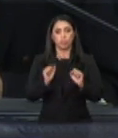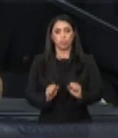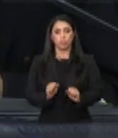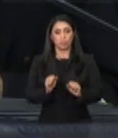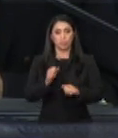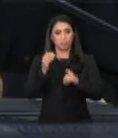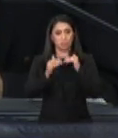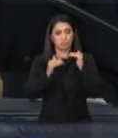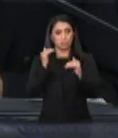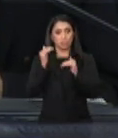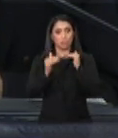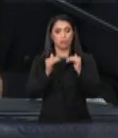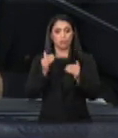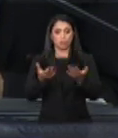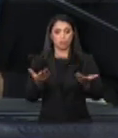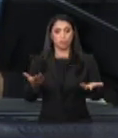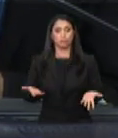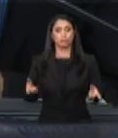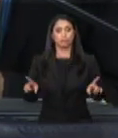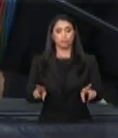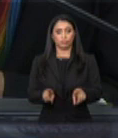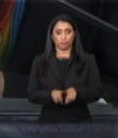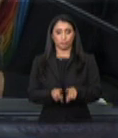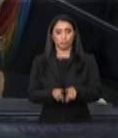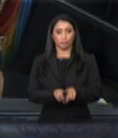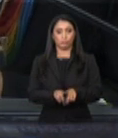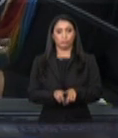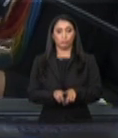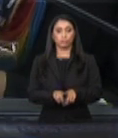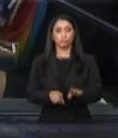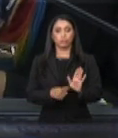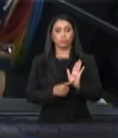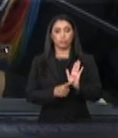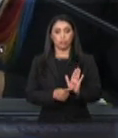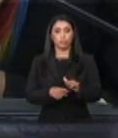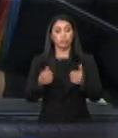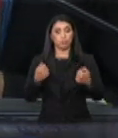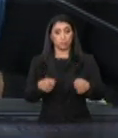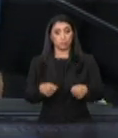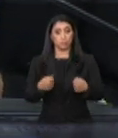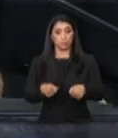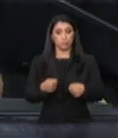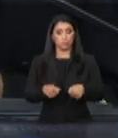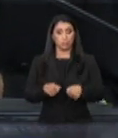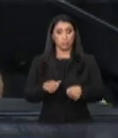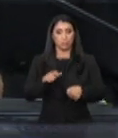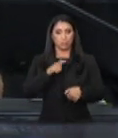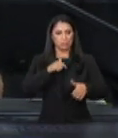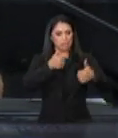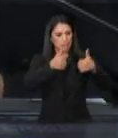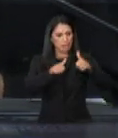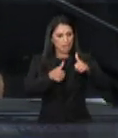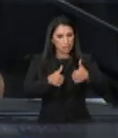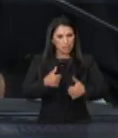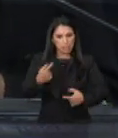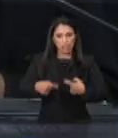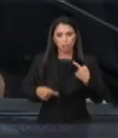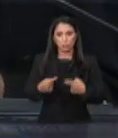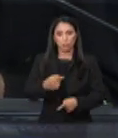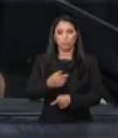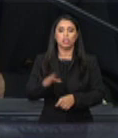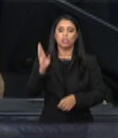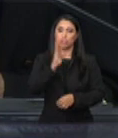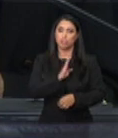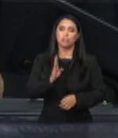e desenvolvidos aqui também a saliento que se faz necessária a revisão da política nacional